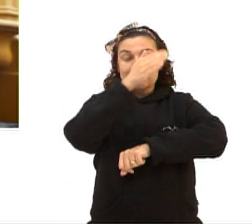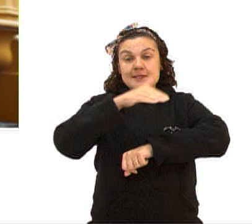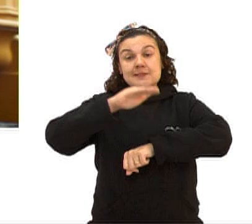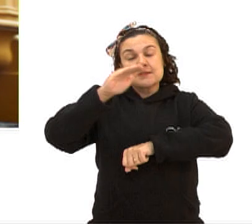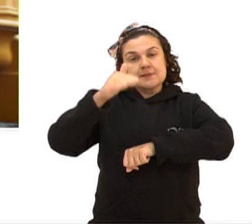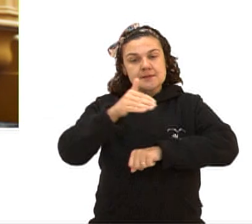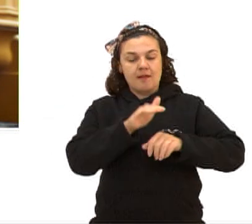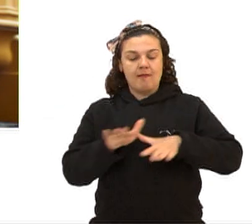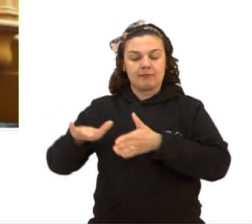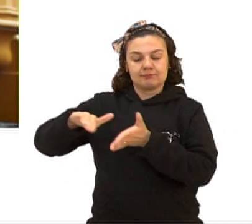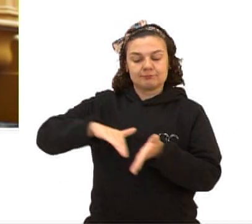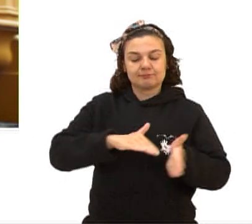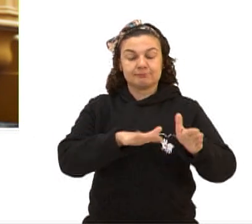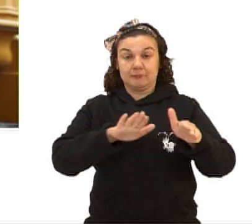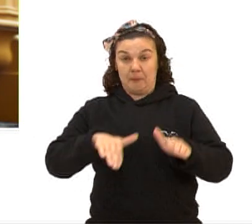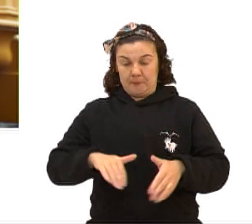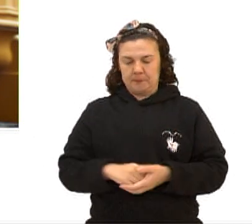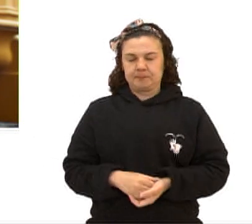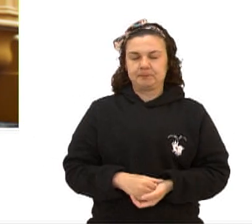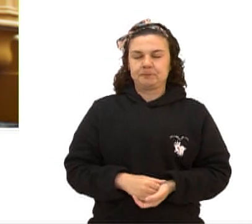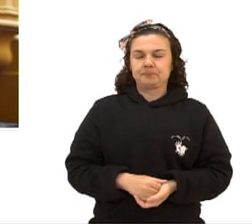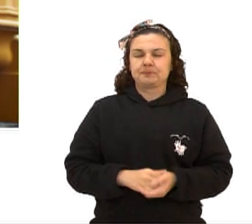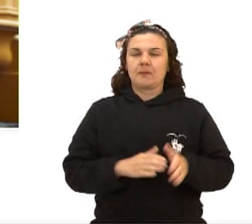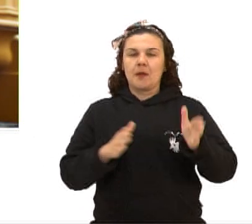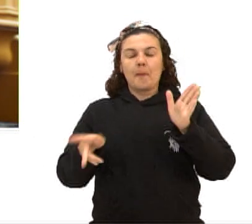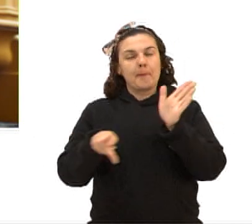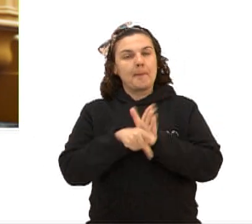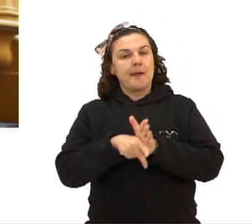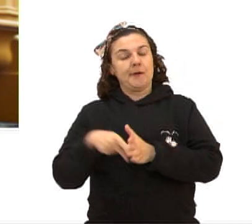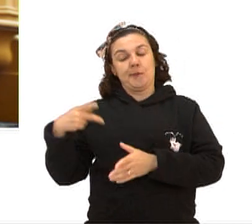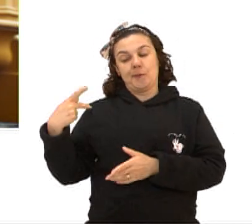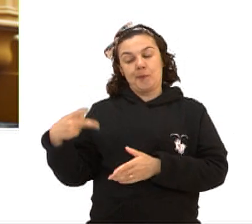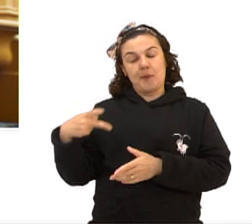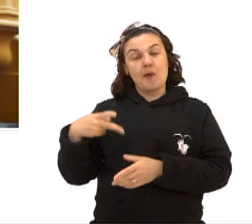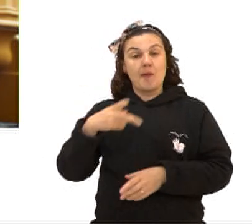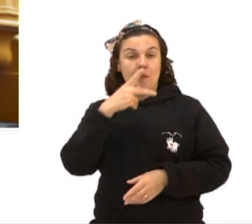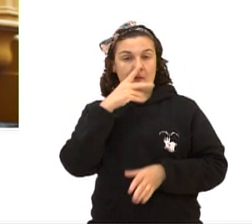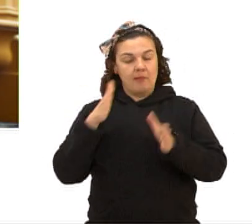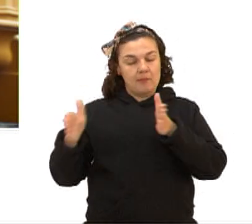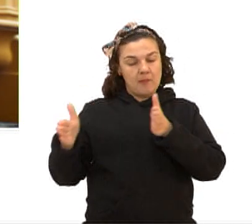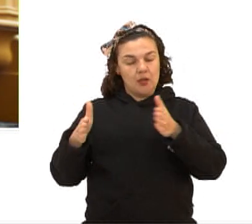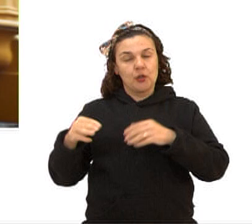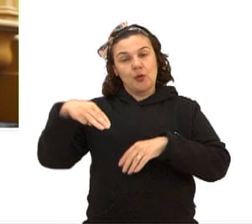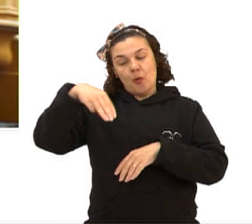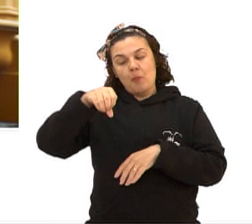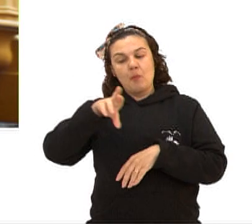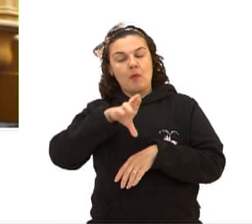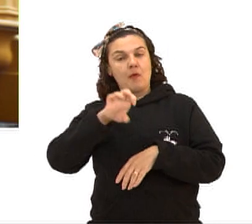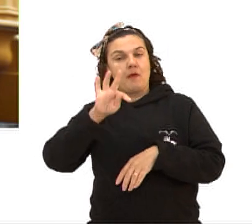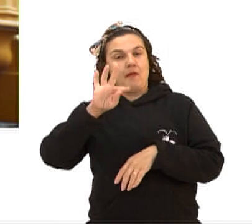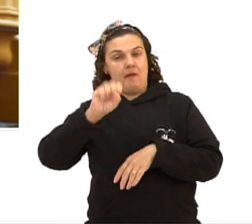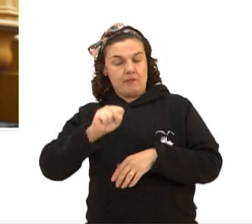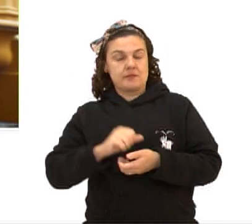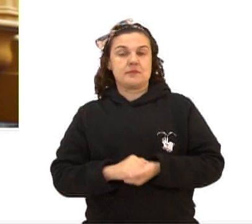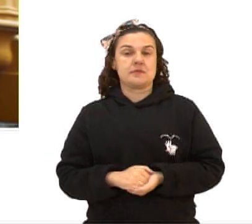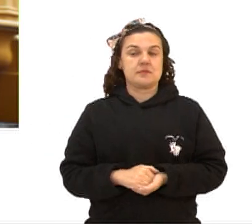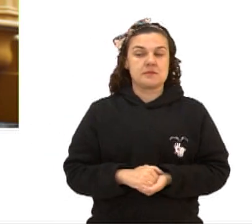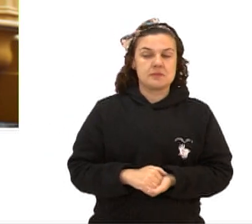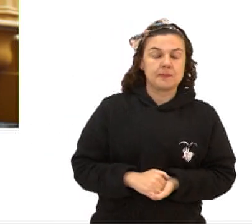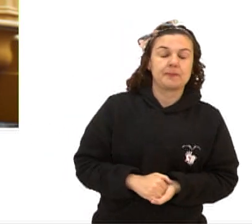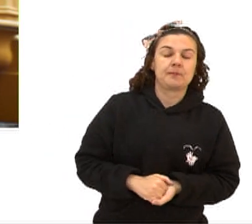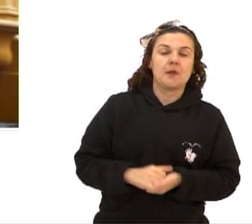município de Piraquara, nos contrafortes, na divisa com o município de Morretes. Foram feitas análises da água,